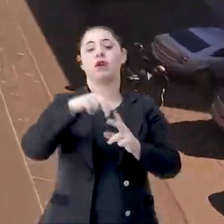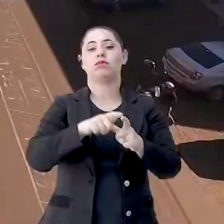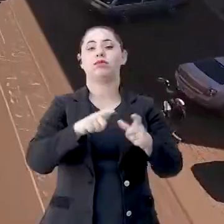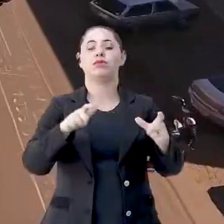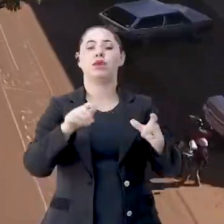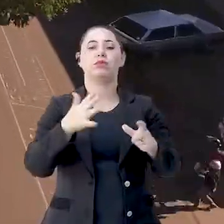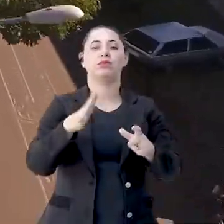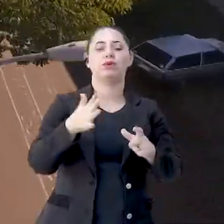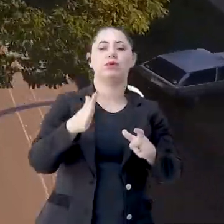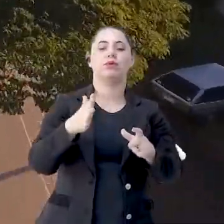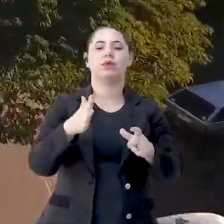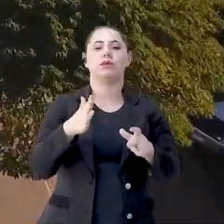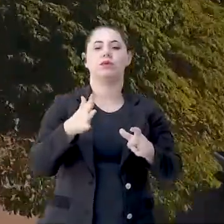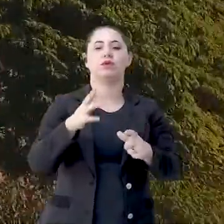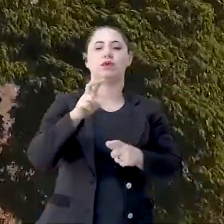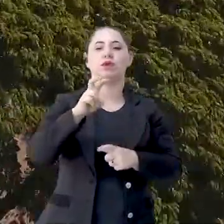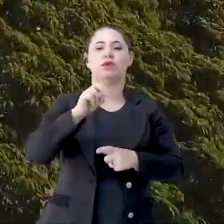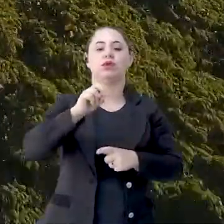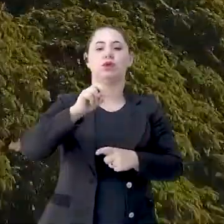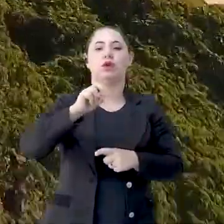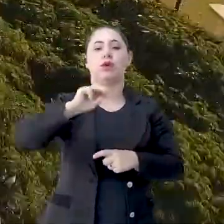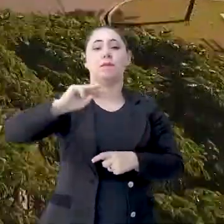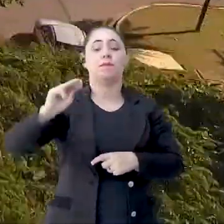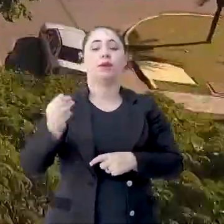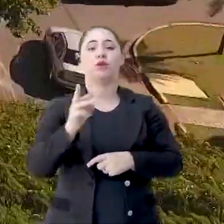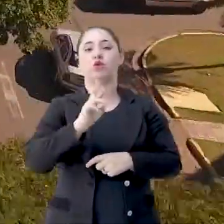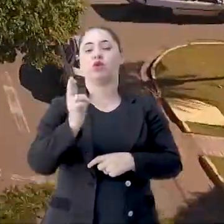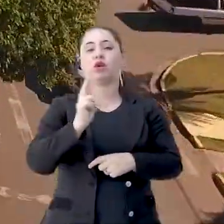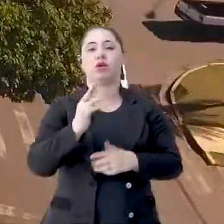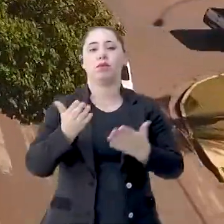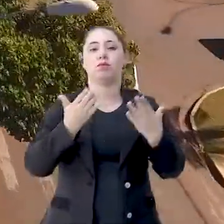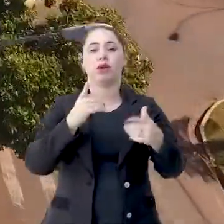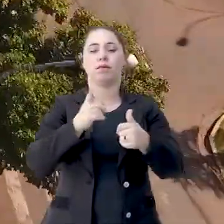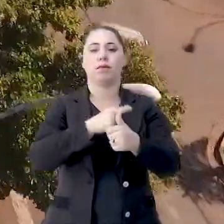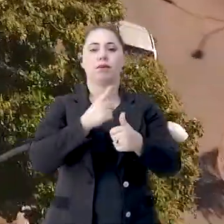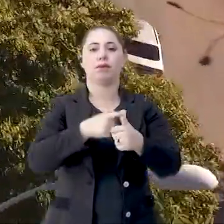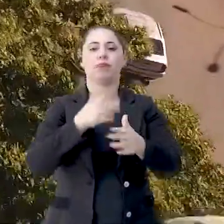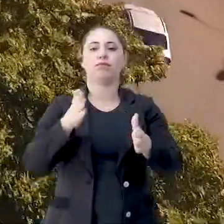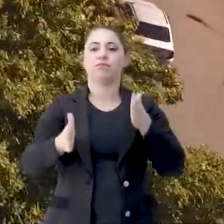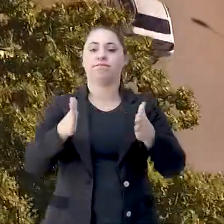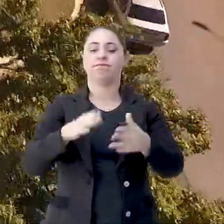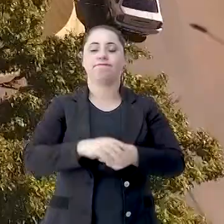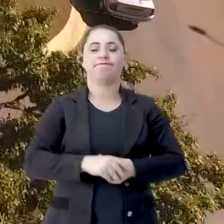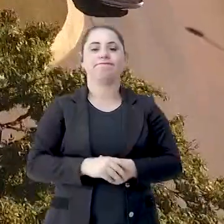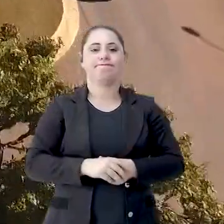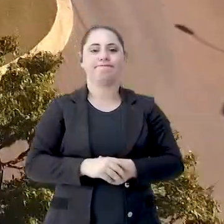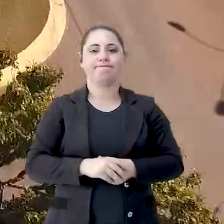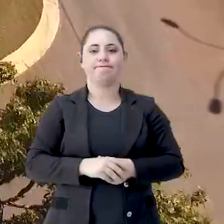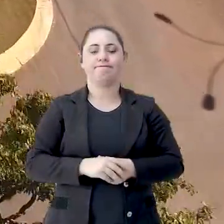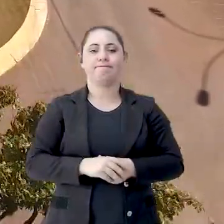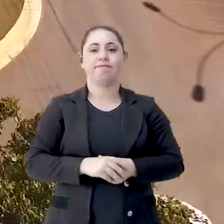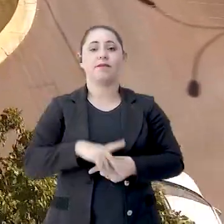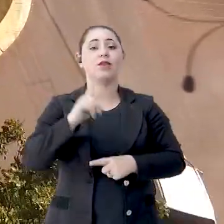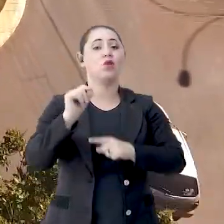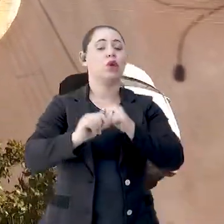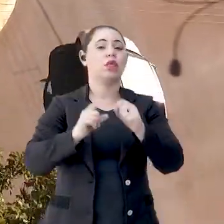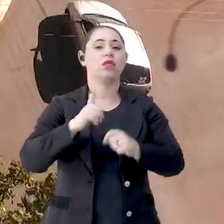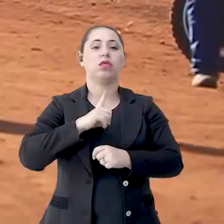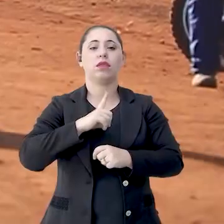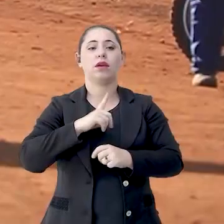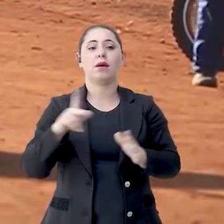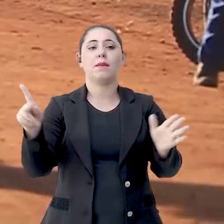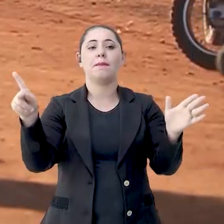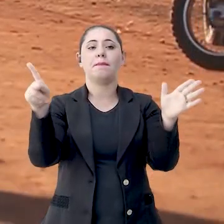50 milhões de reais em relação ao primeiro ano do atual mandato, boa parte originados da própria arrecadação da